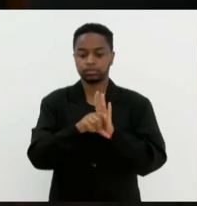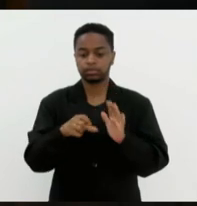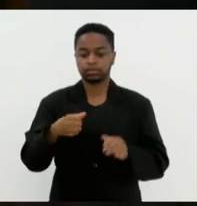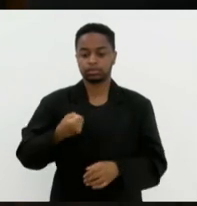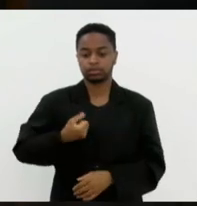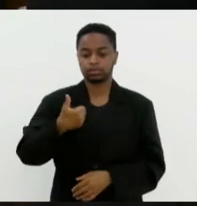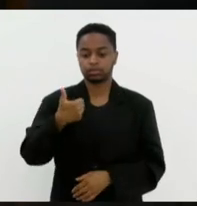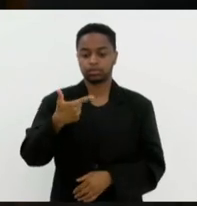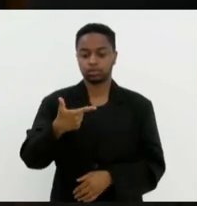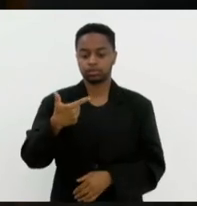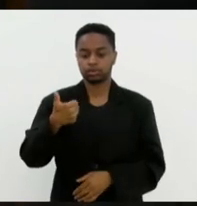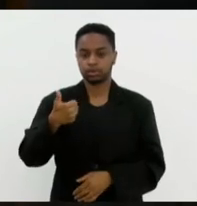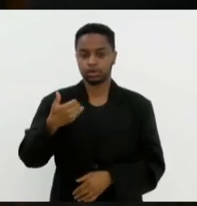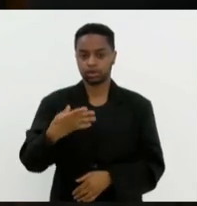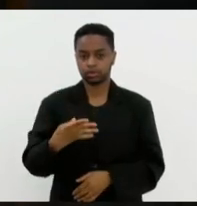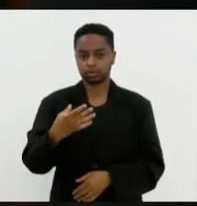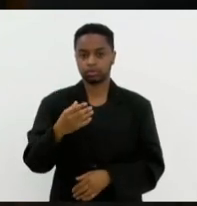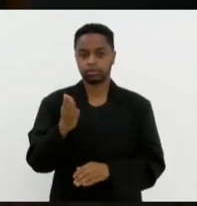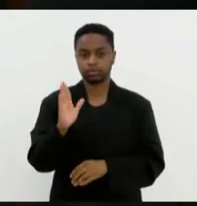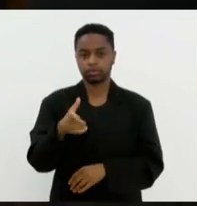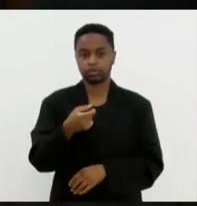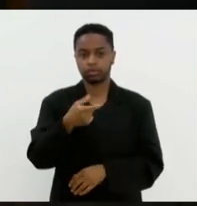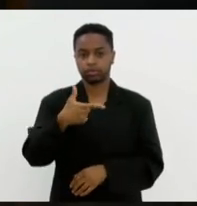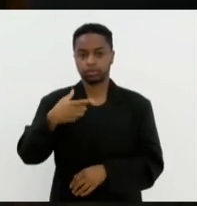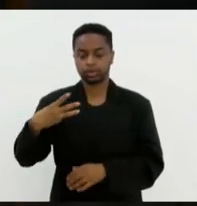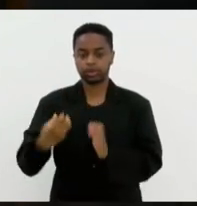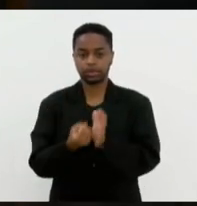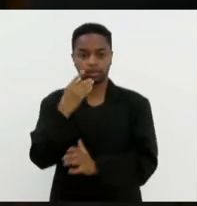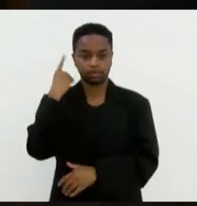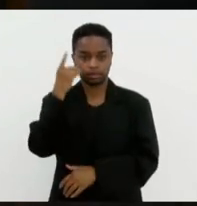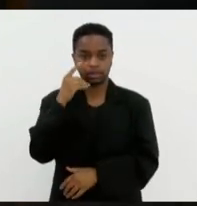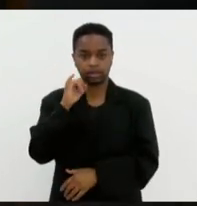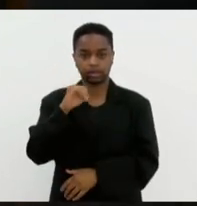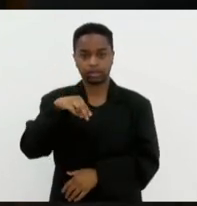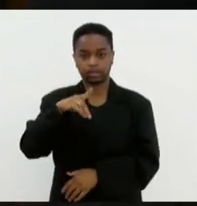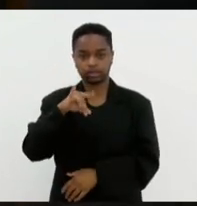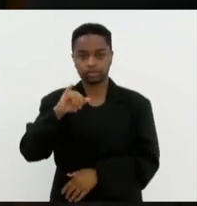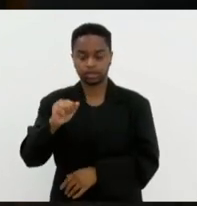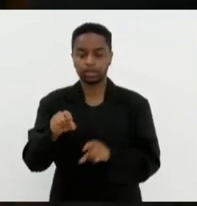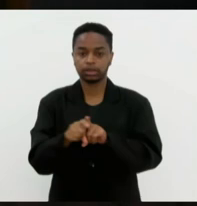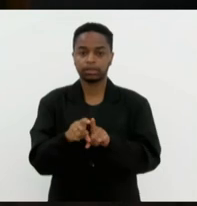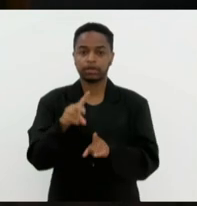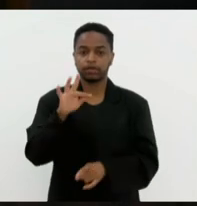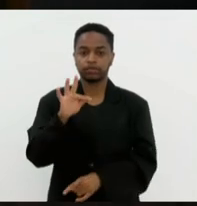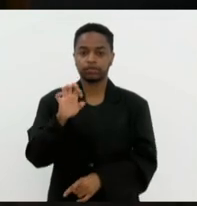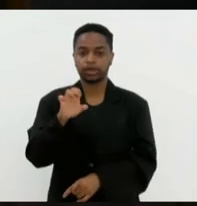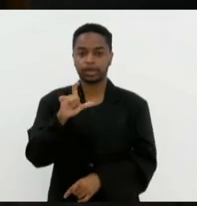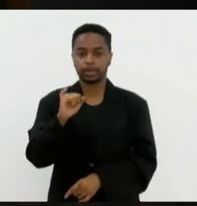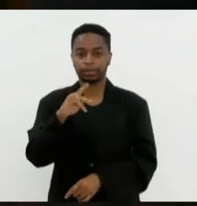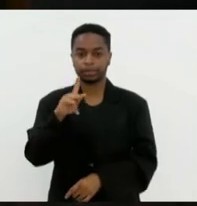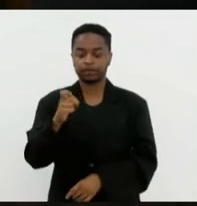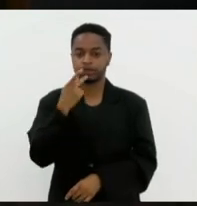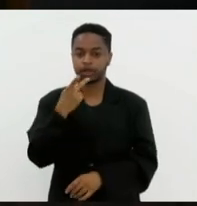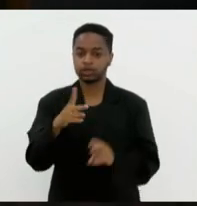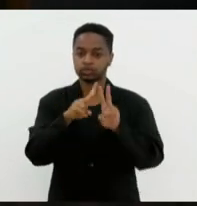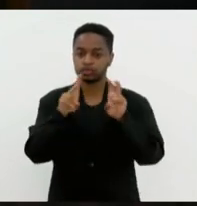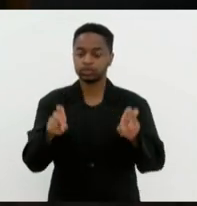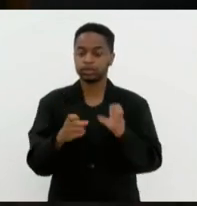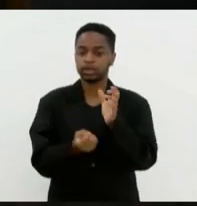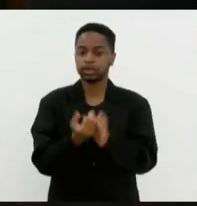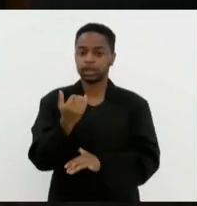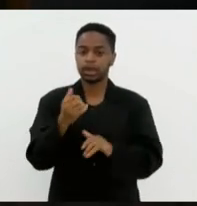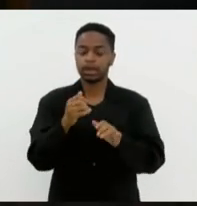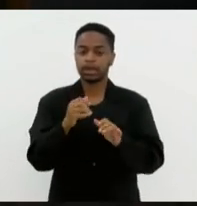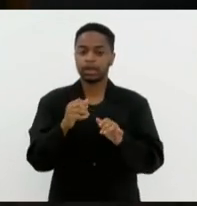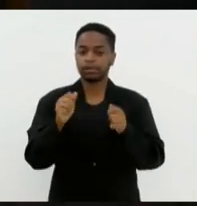número 1214, de 23, de autoria da deputada Índia Armelau e Felipe Pobel, que dispõe sobre a criação da campanha Pé